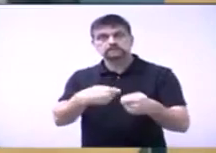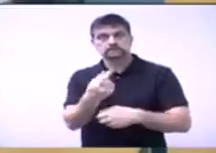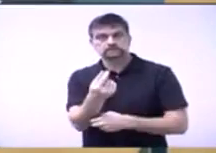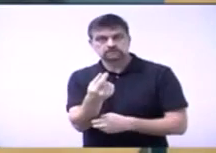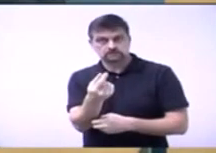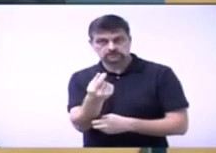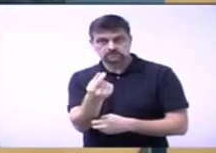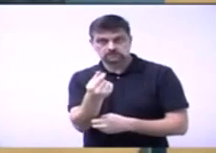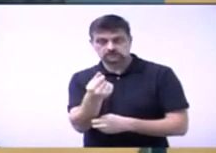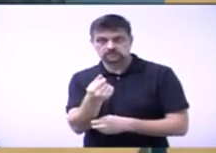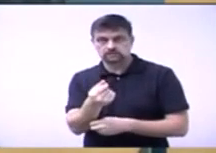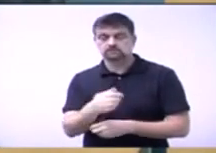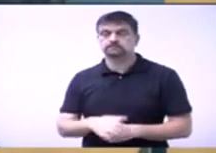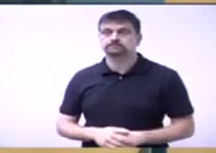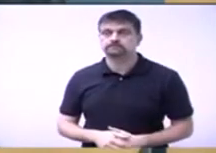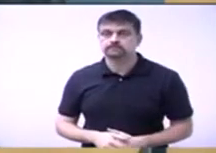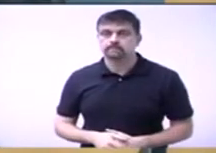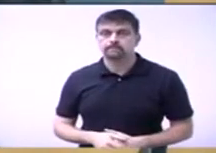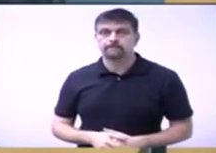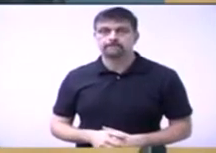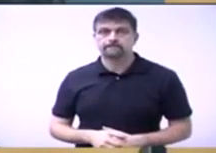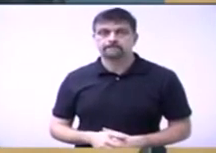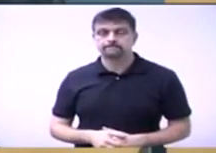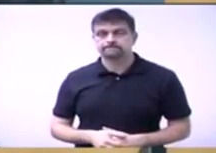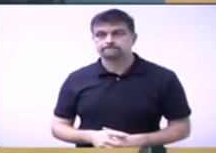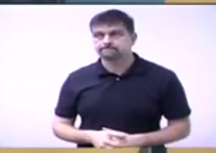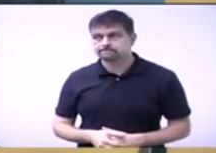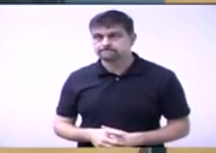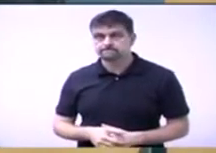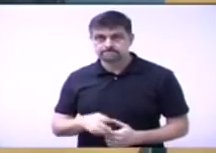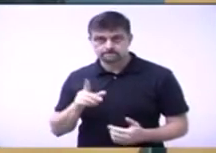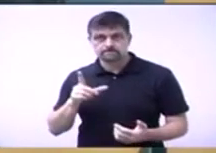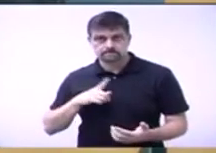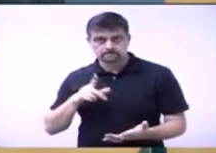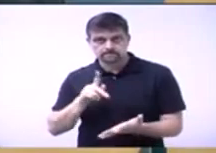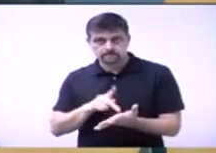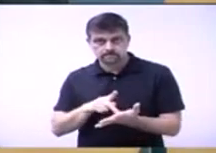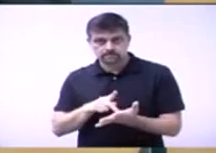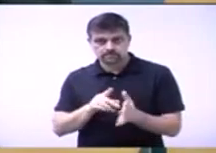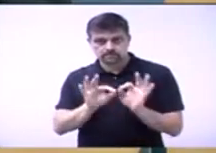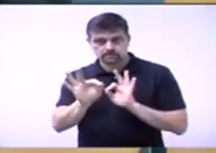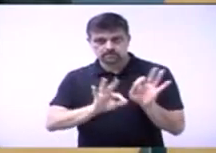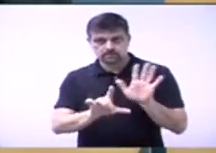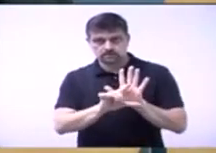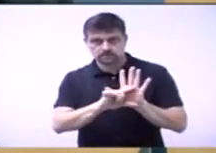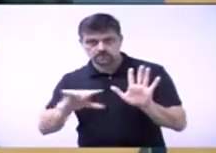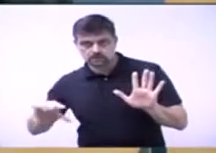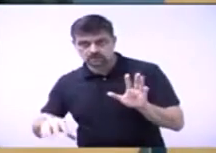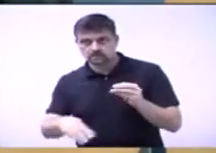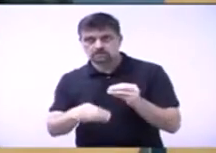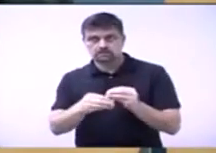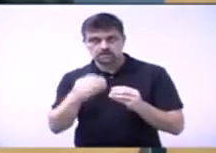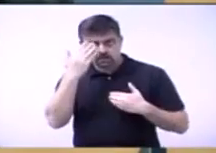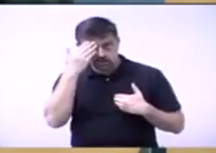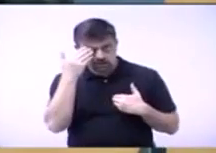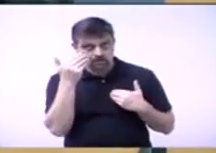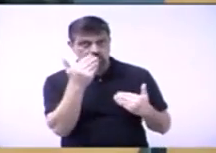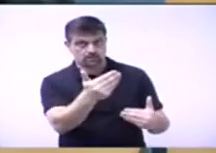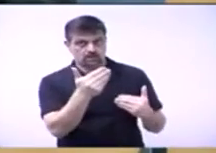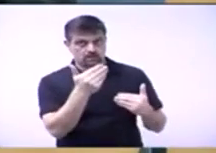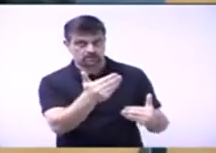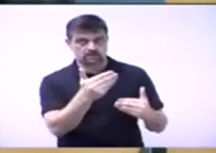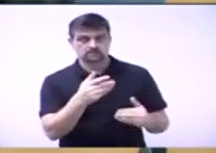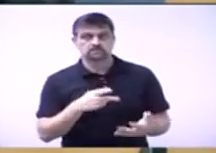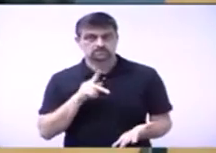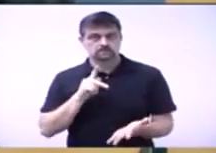aonde fica a fila para chegar nos caixas. Realmente existe um complemento e essa lei ela é legal. Obrigado e até agradeço. Se